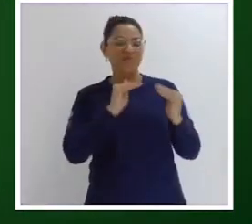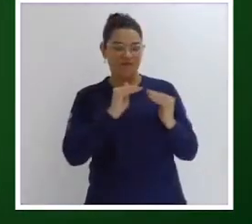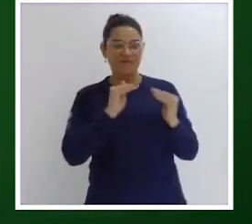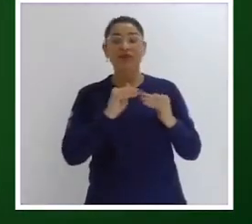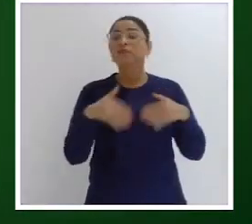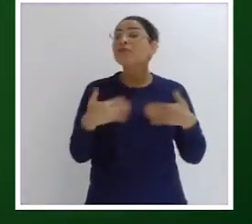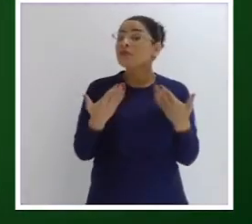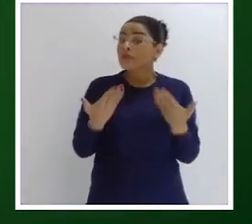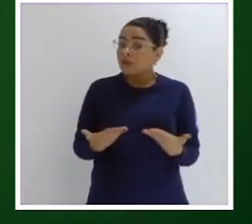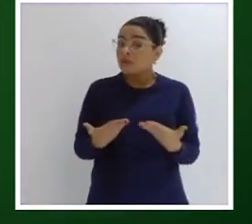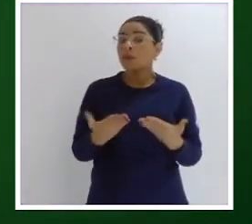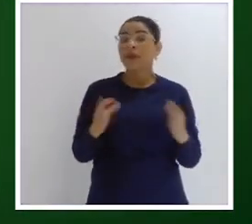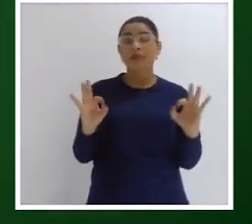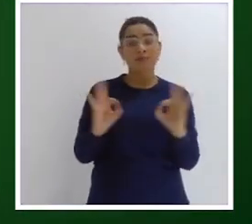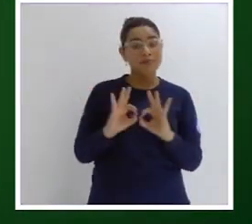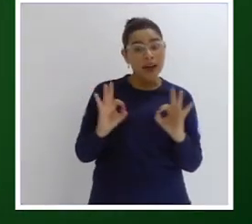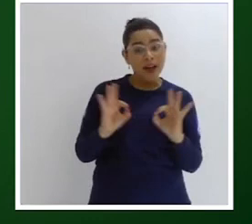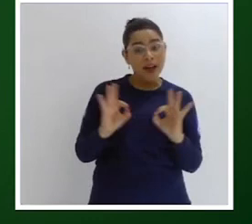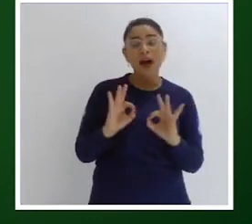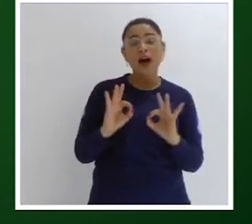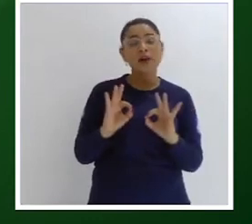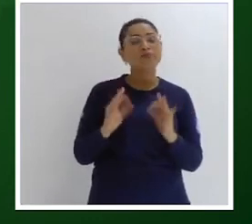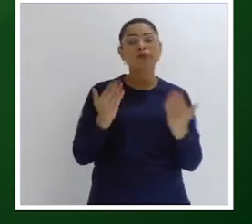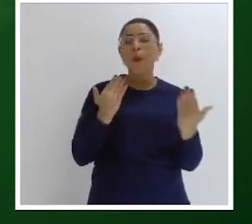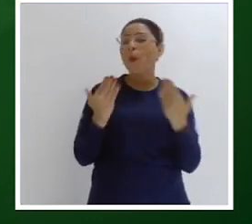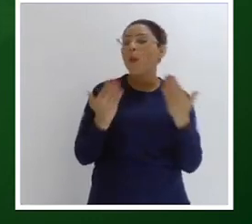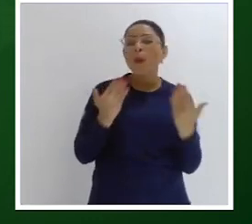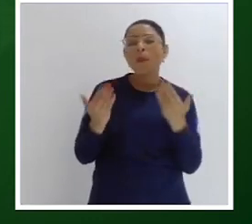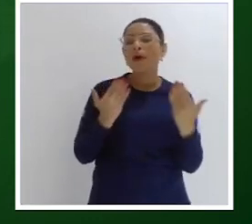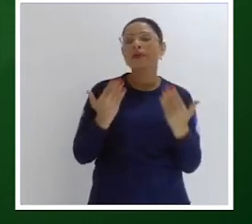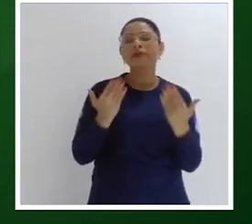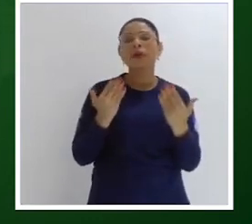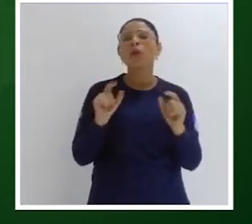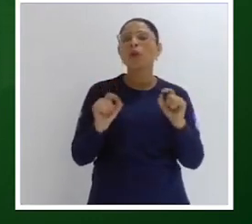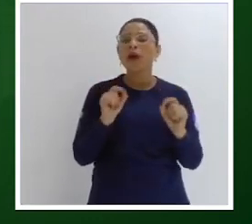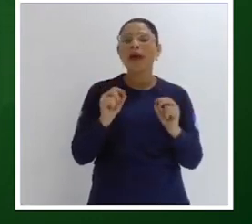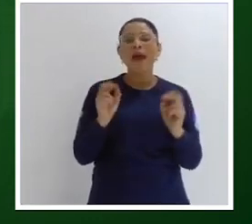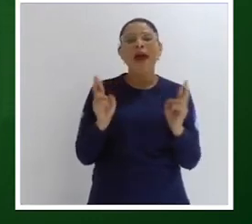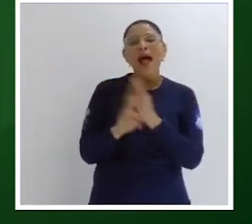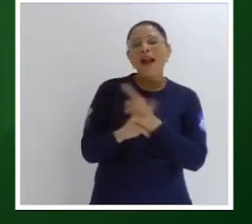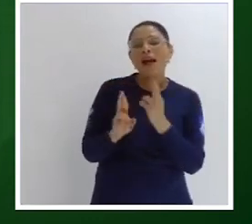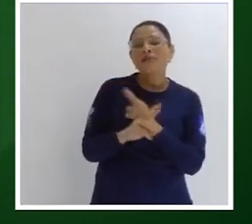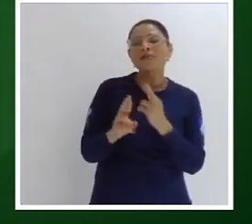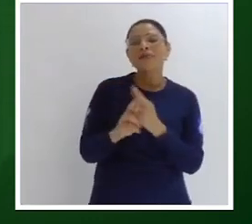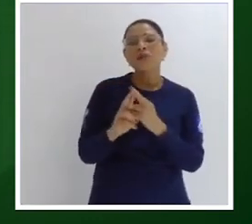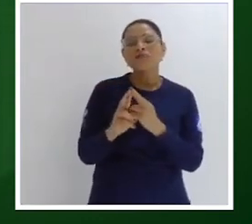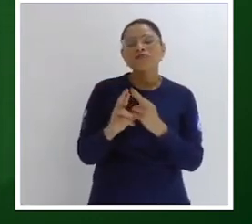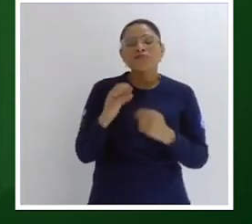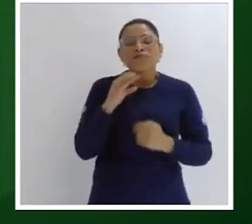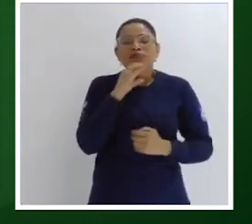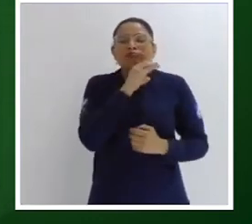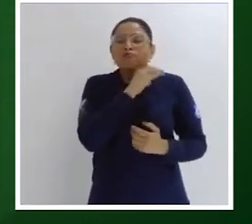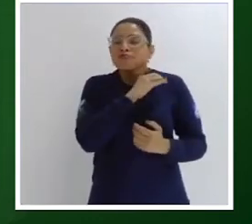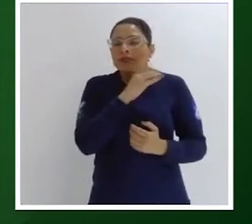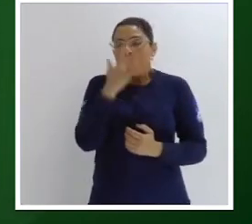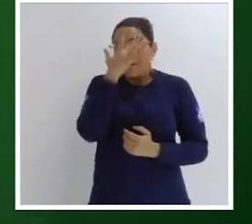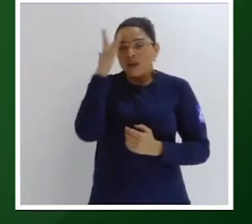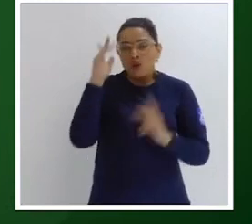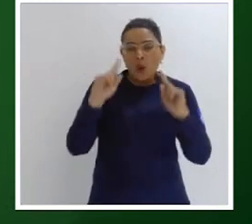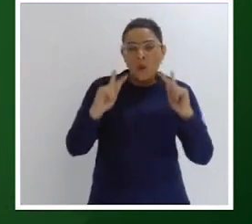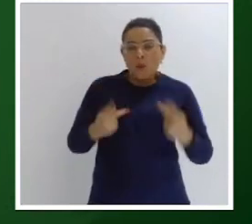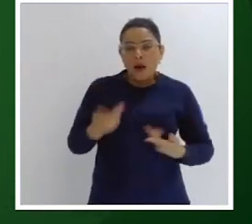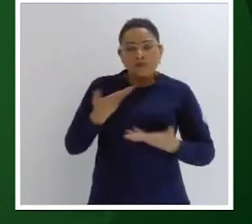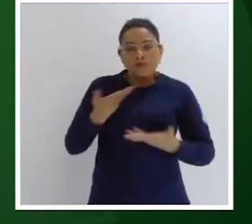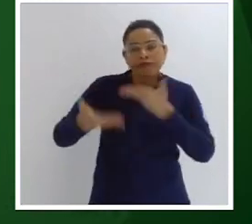porque nada nada se compara com essa essa relação quente entre as pessoas mas enfim também a gente não pode